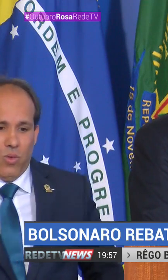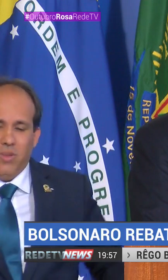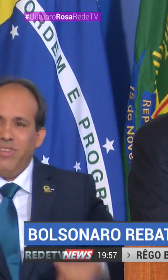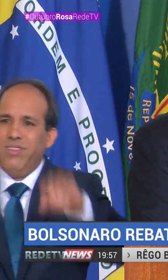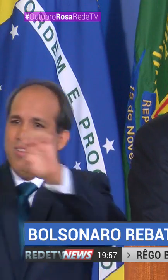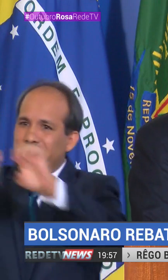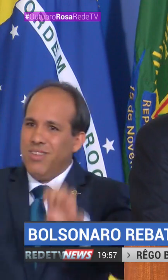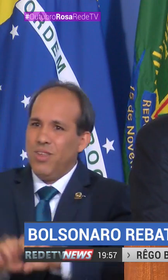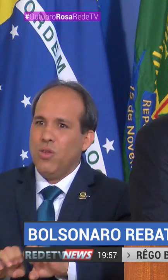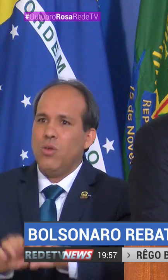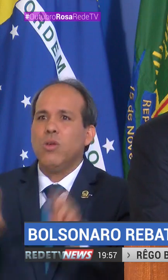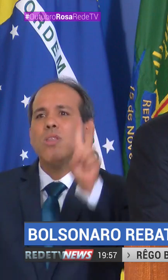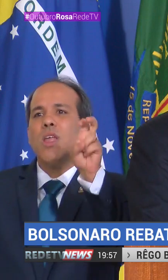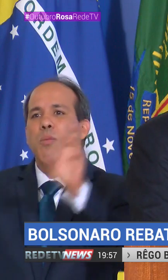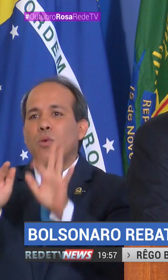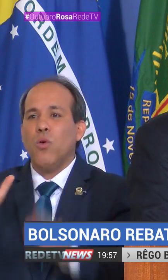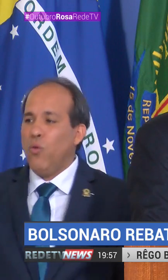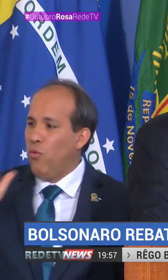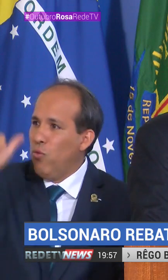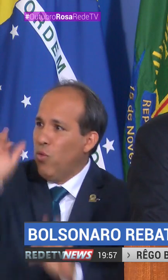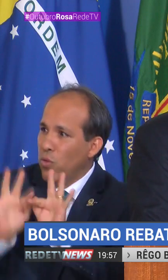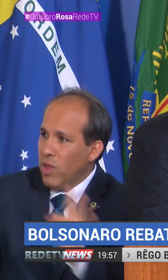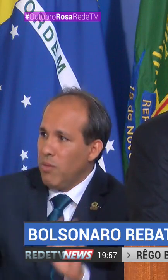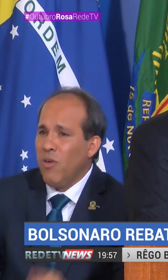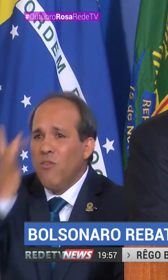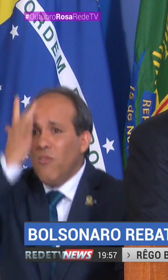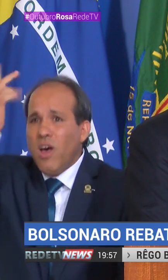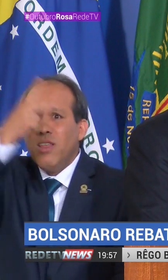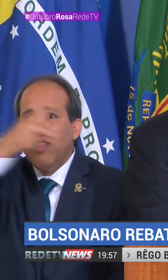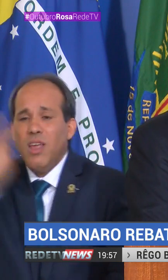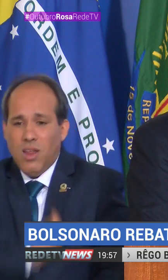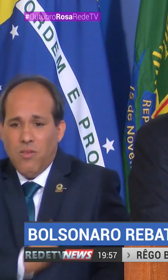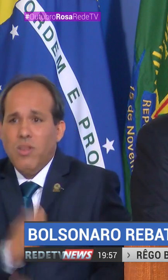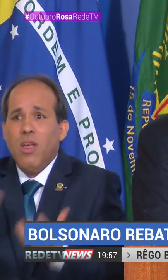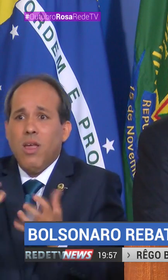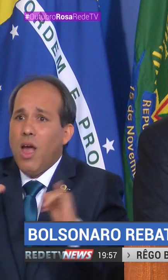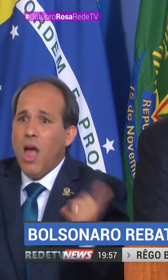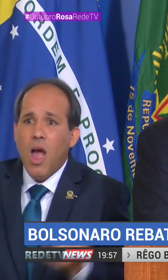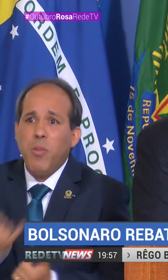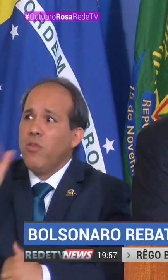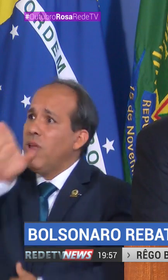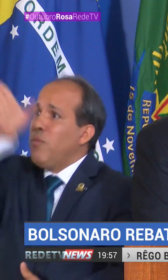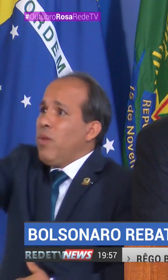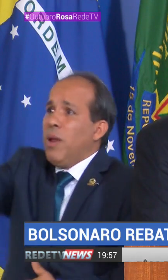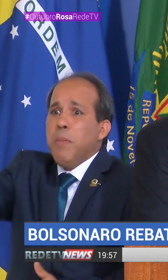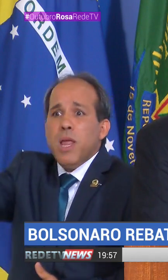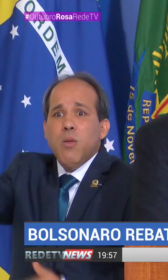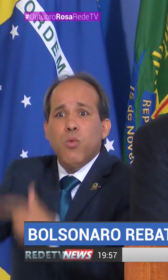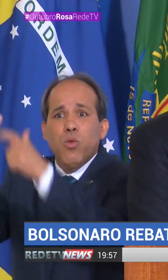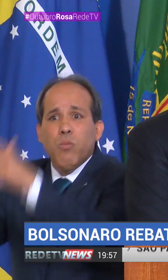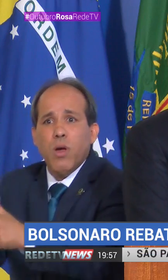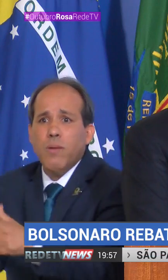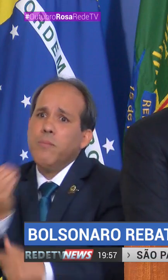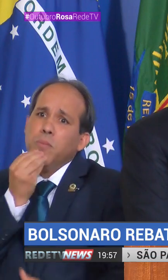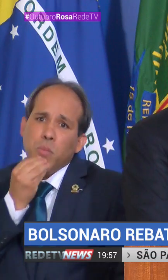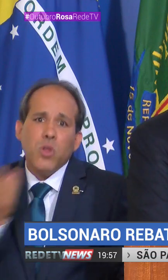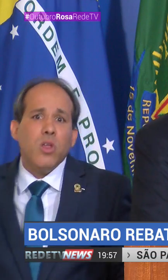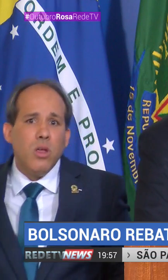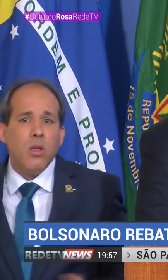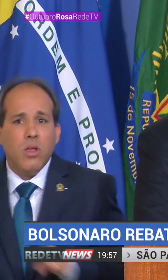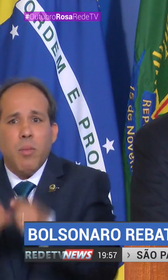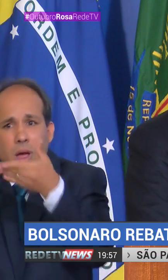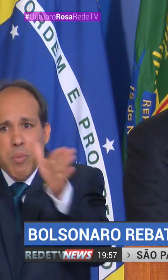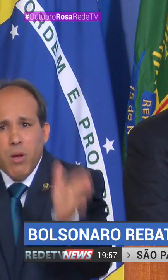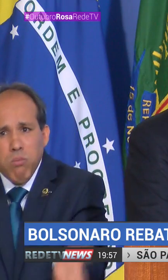Ministério da estrutura vou simples vão facilitar a vida de quem quer por ventura para Ah e por que não abrimos